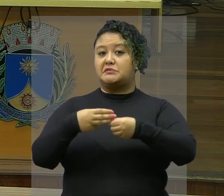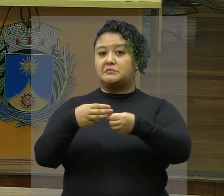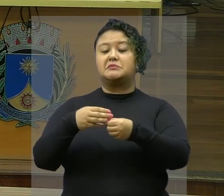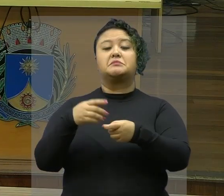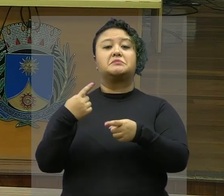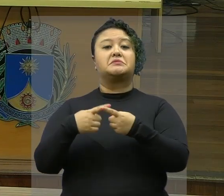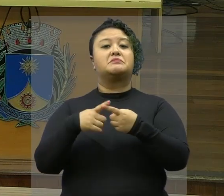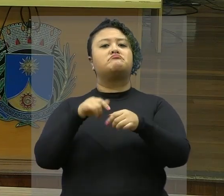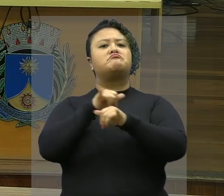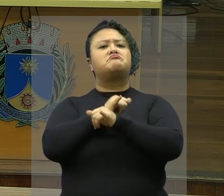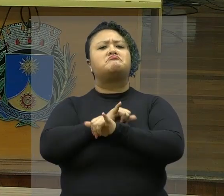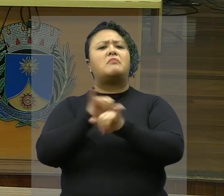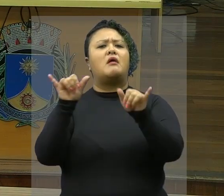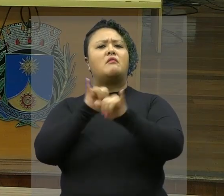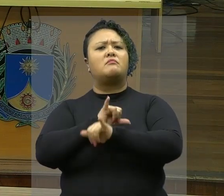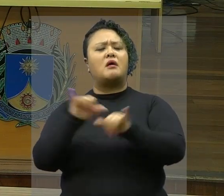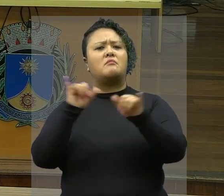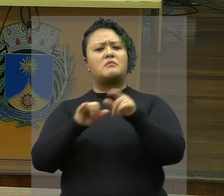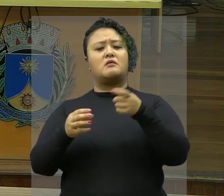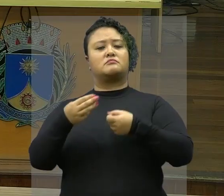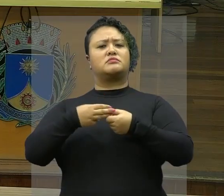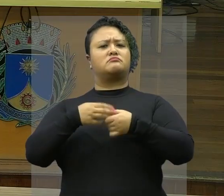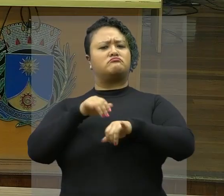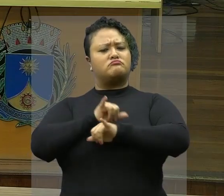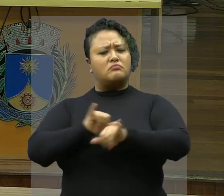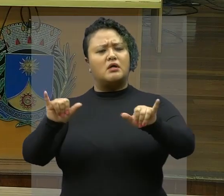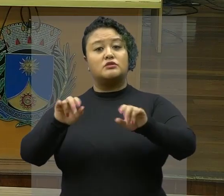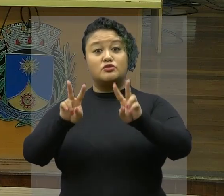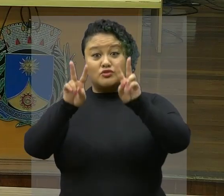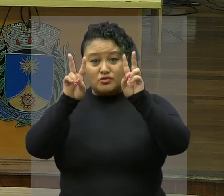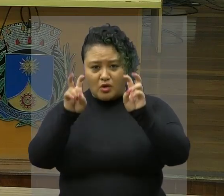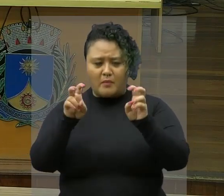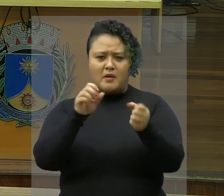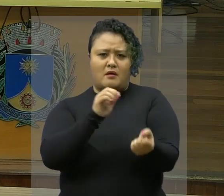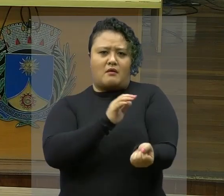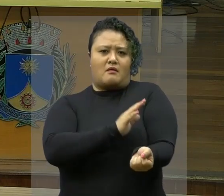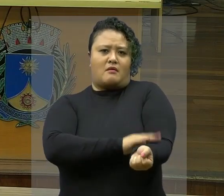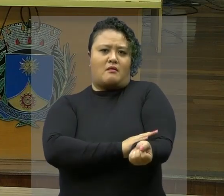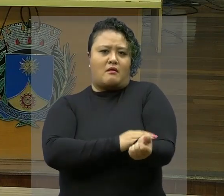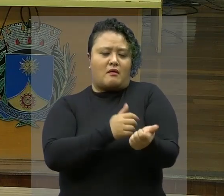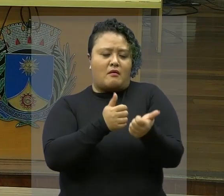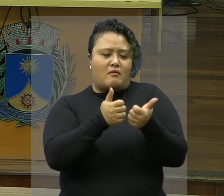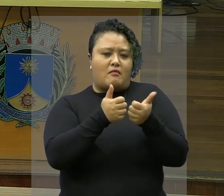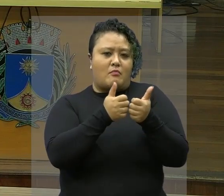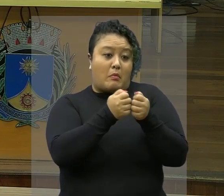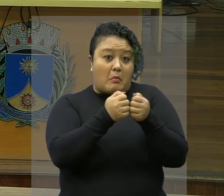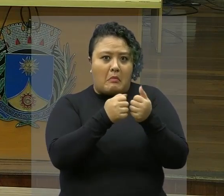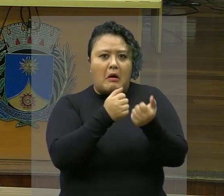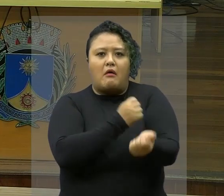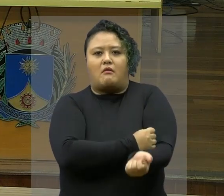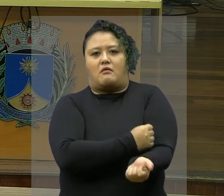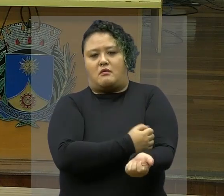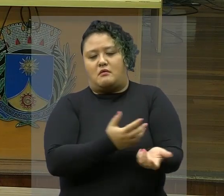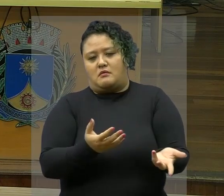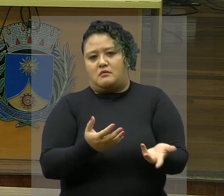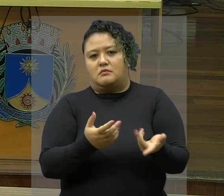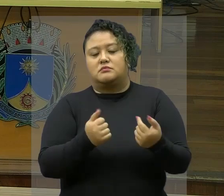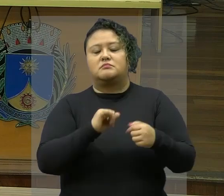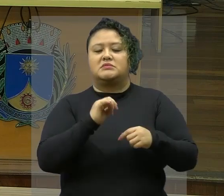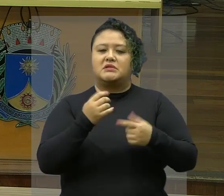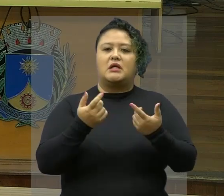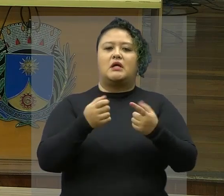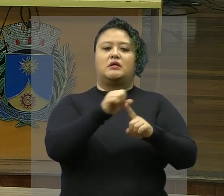faça uma campanha municipal em relação à ludopatia. Acho que é importante, né, via o site da prefeitura, as